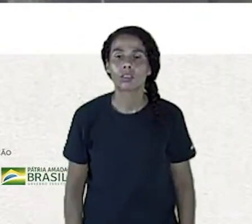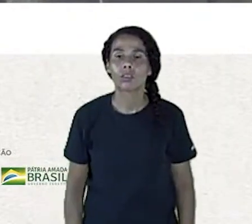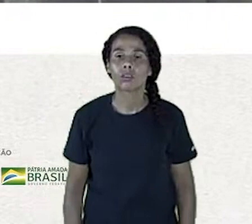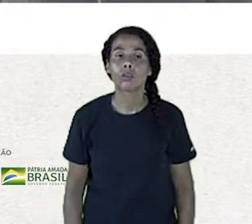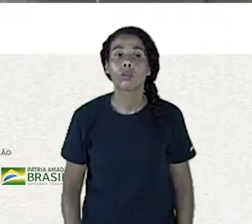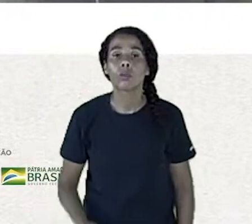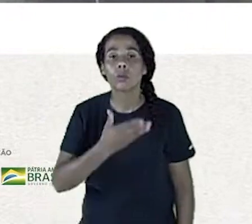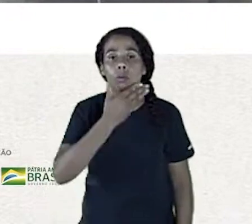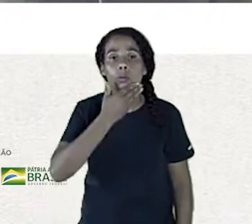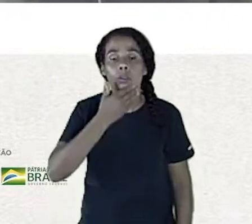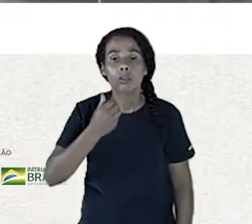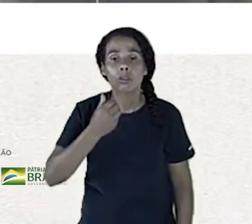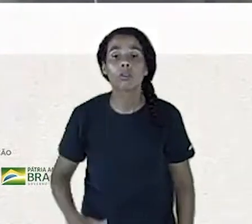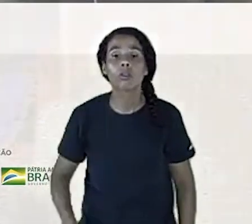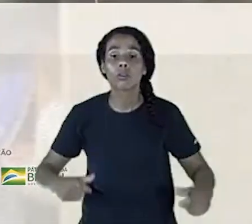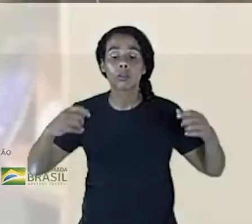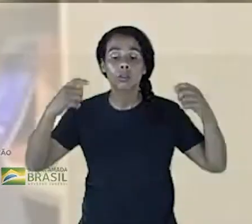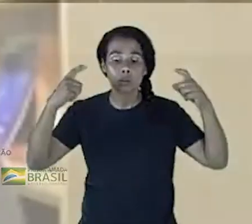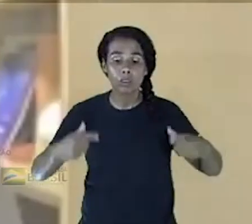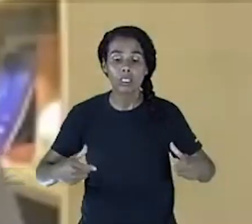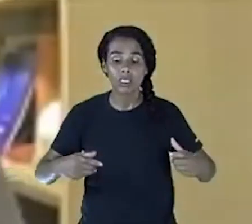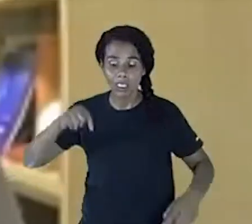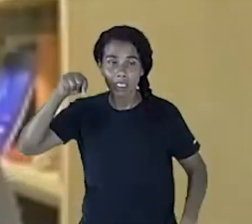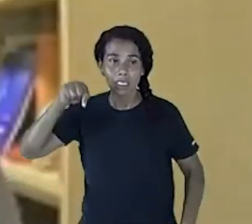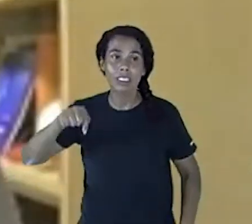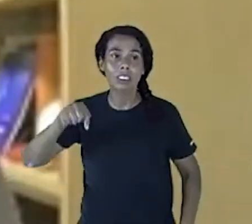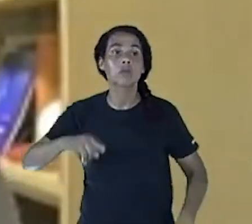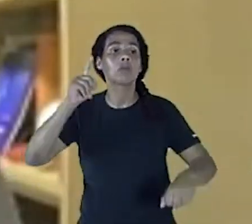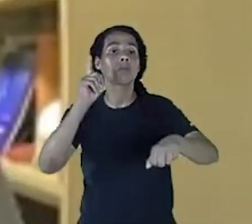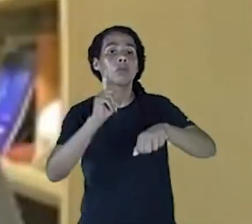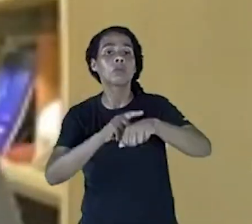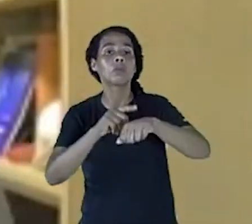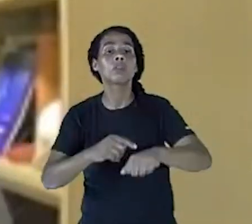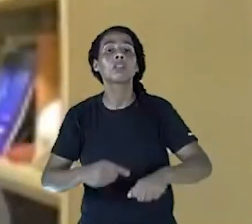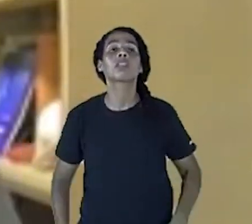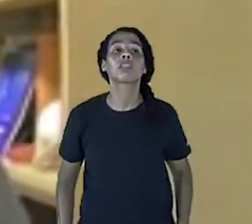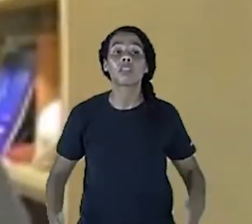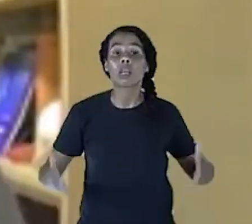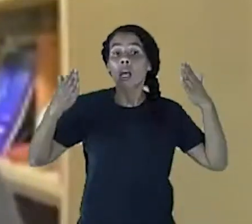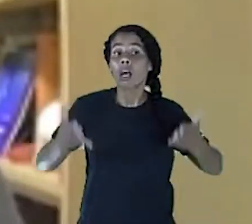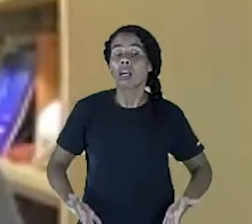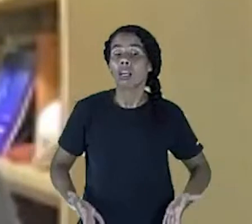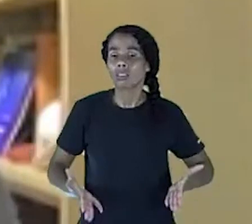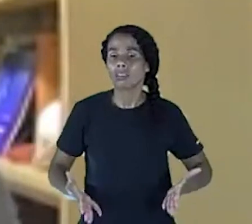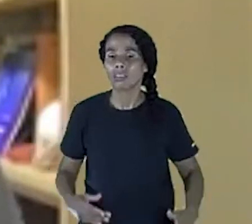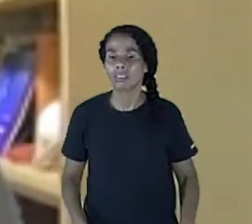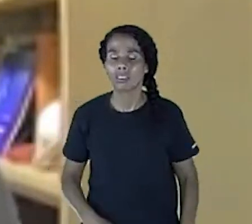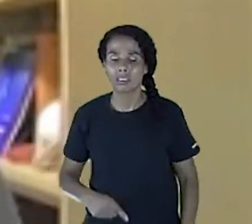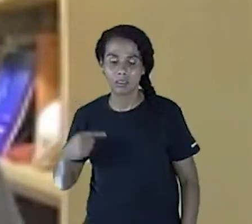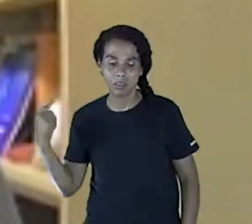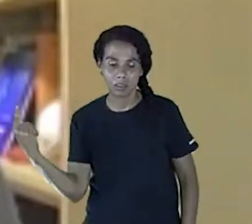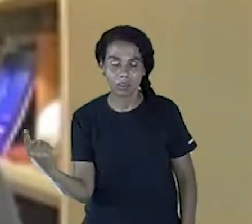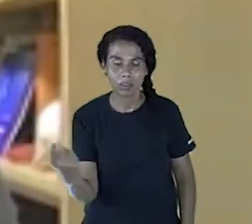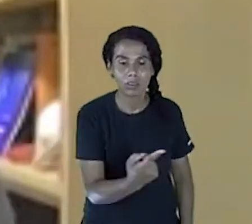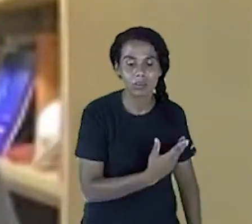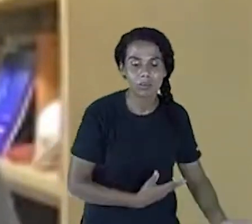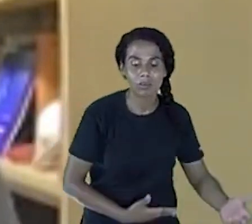e agora. E essa afirmação, nesse momento, é uma grande prova do que a gente